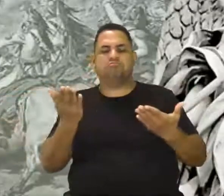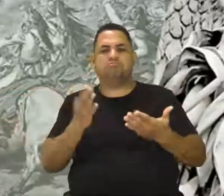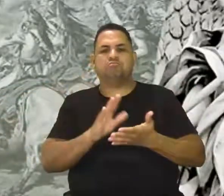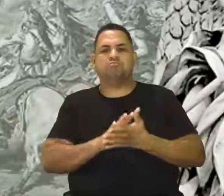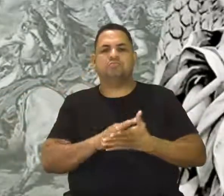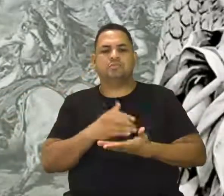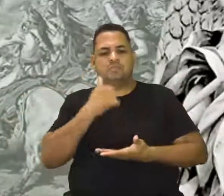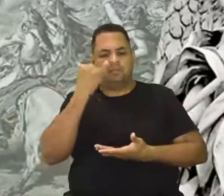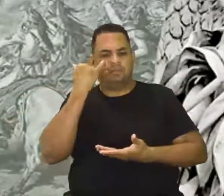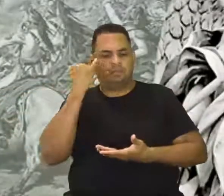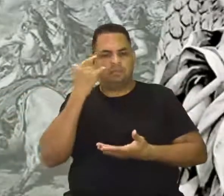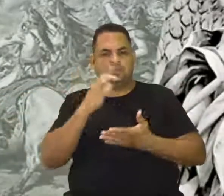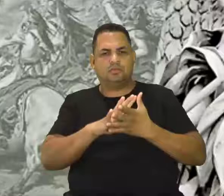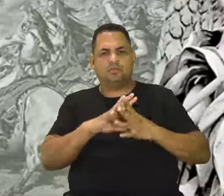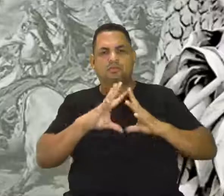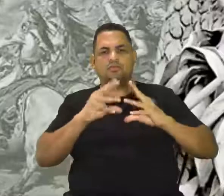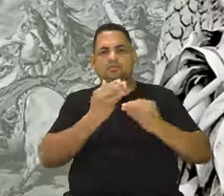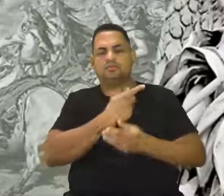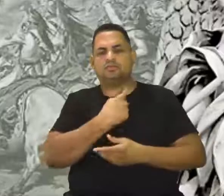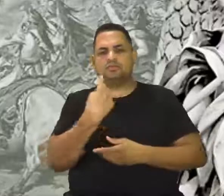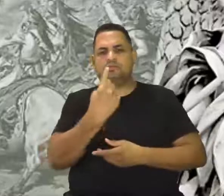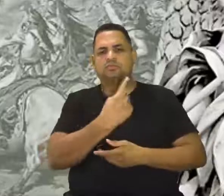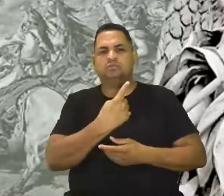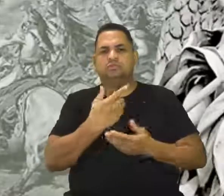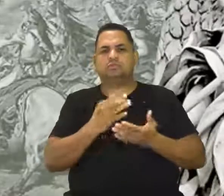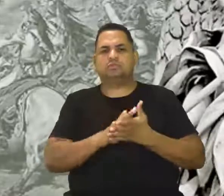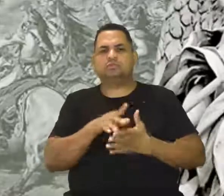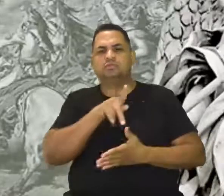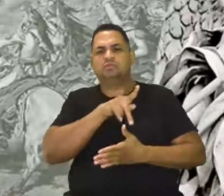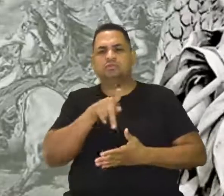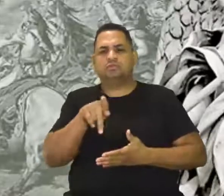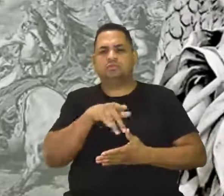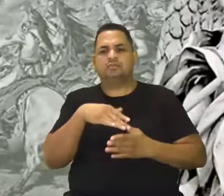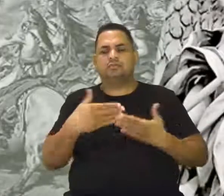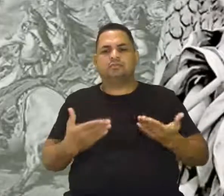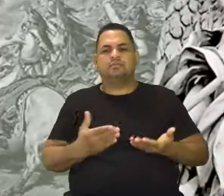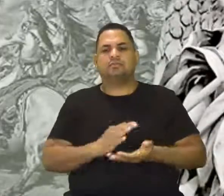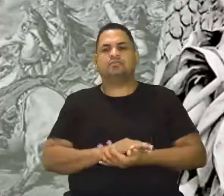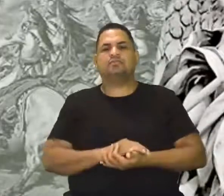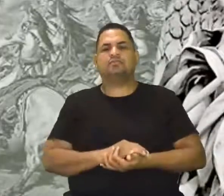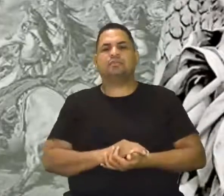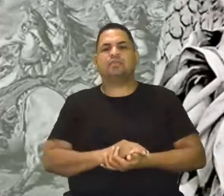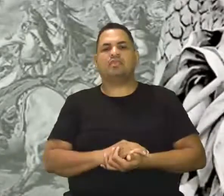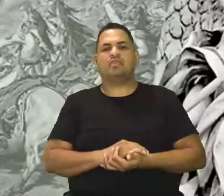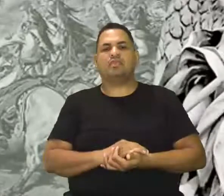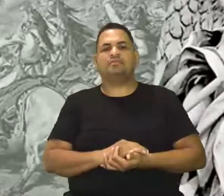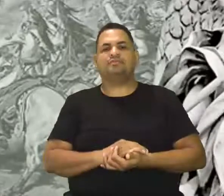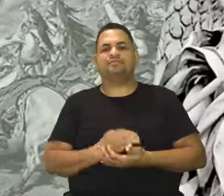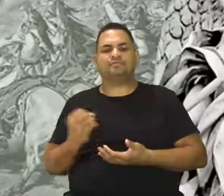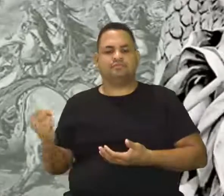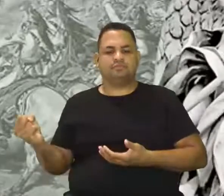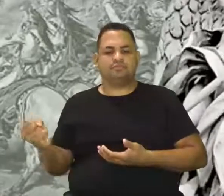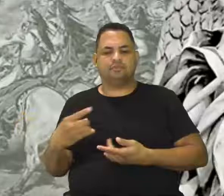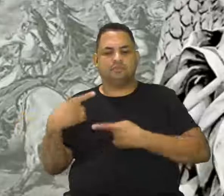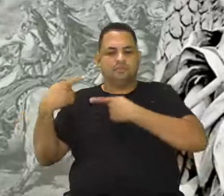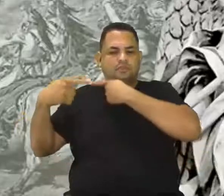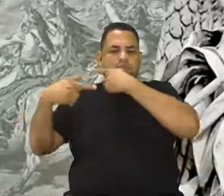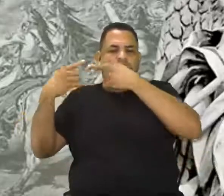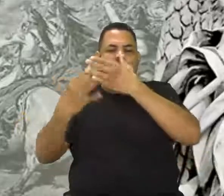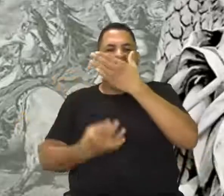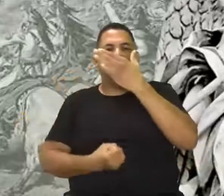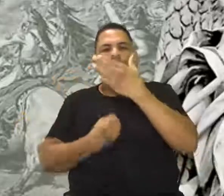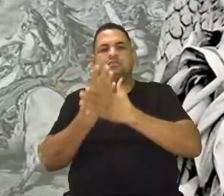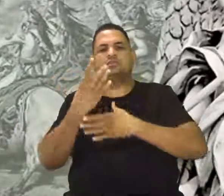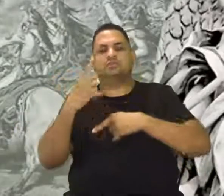está de passagem, todos nós, todos os seus professores. E aí, uma nova geração vai chegar.